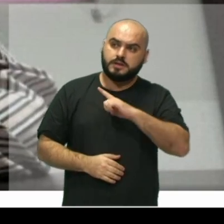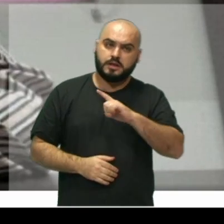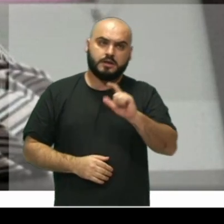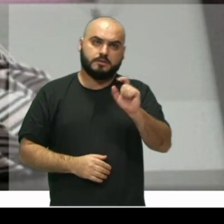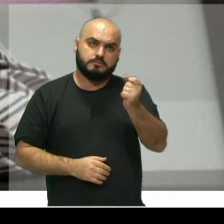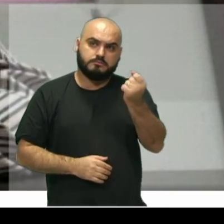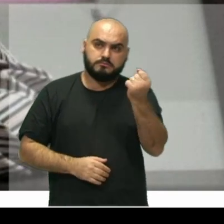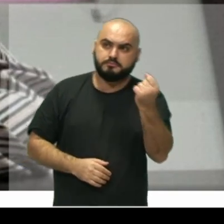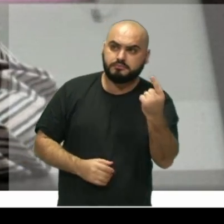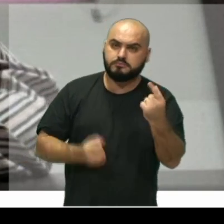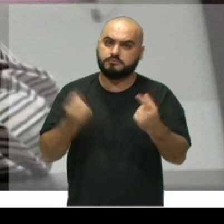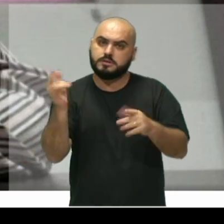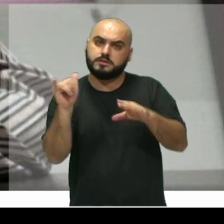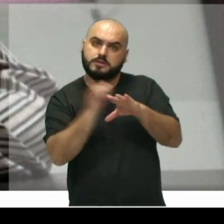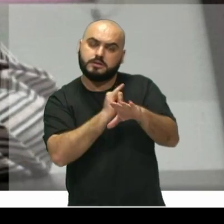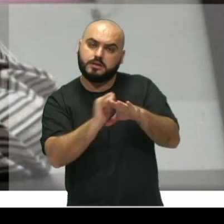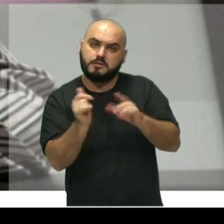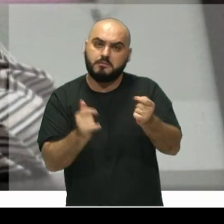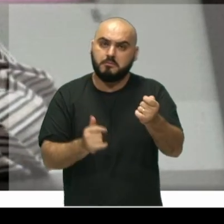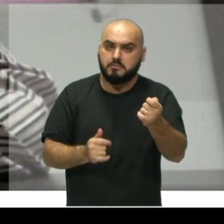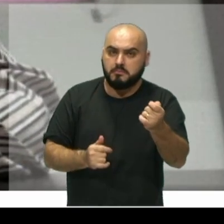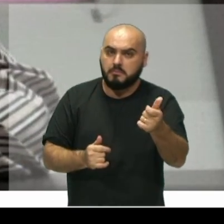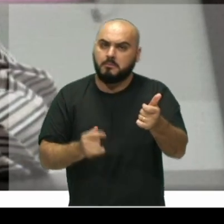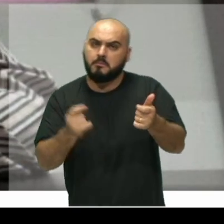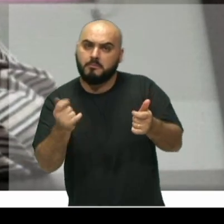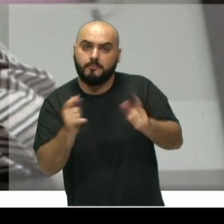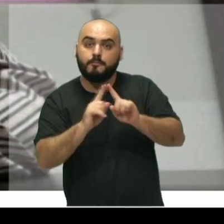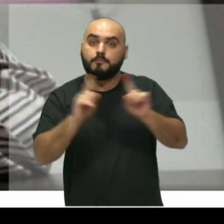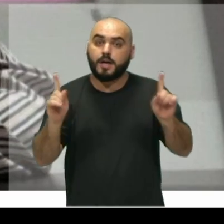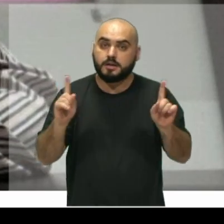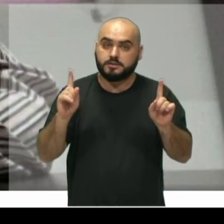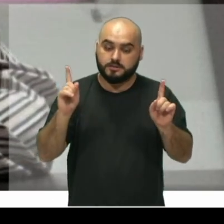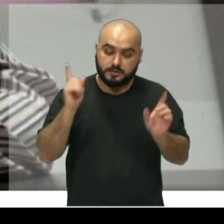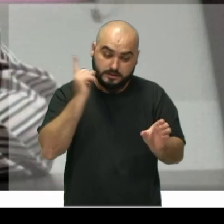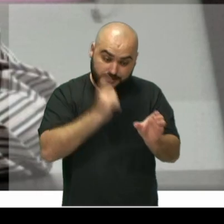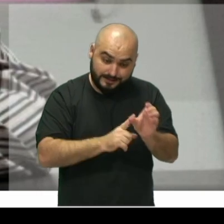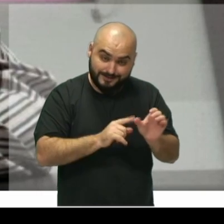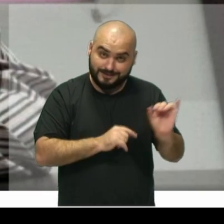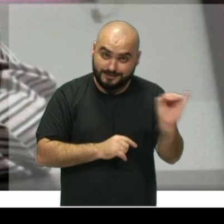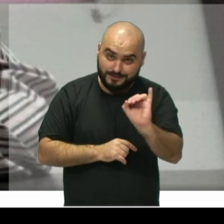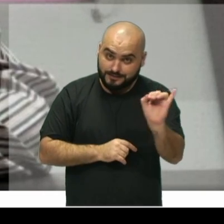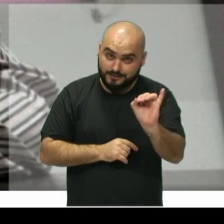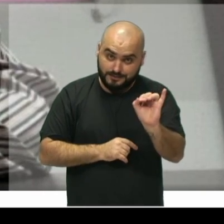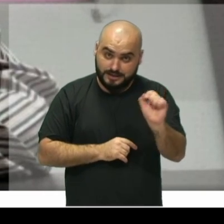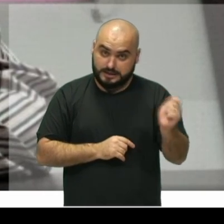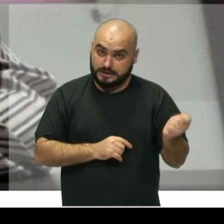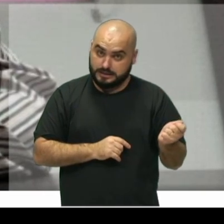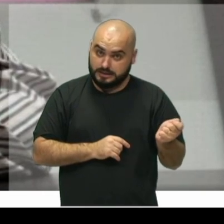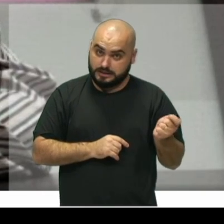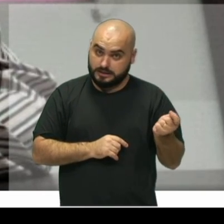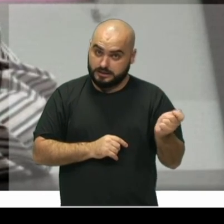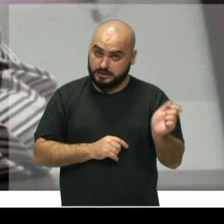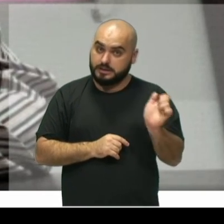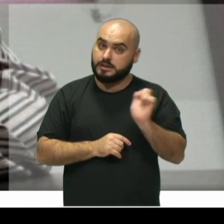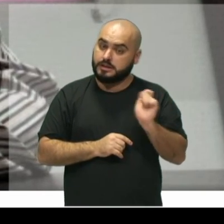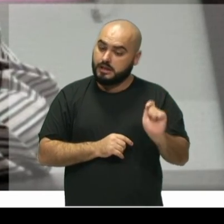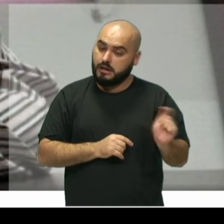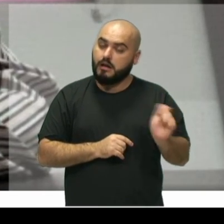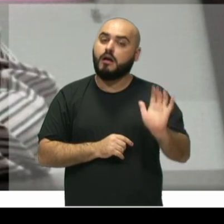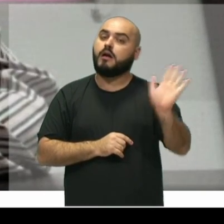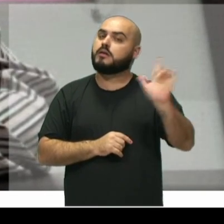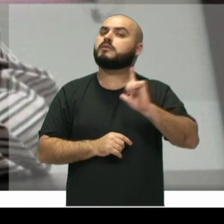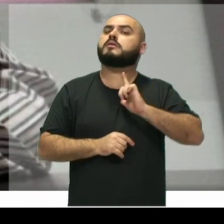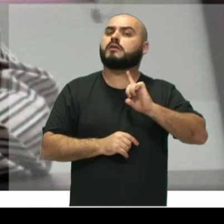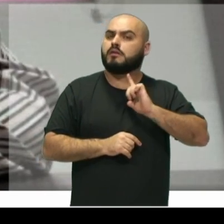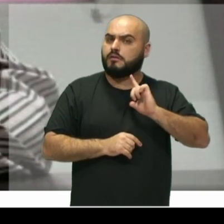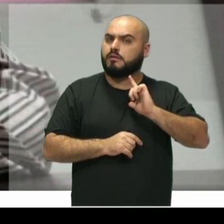porte do tamanho da cidade de Itajaí, do ponto de vista econômico, e nós temos que estar cobrando para ser implementada. Itajaí faz muito, sim, já